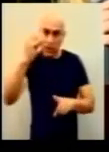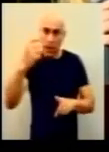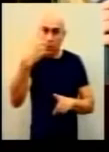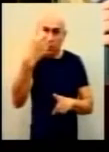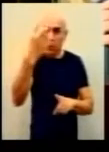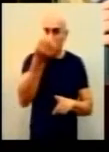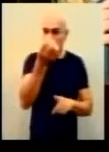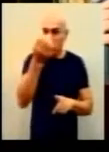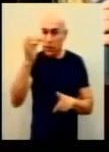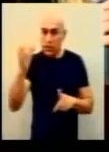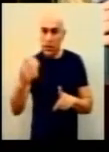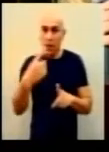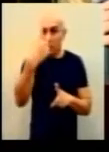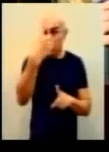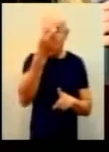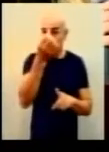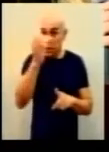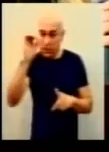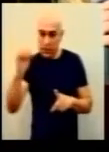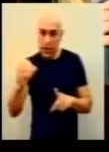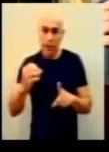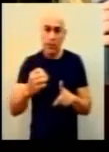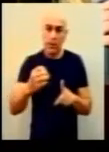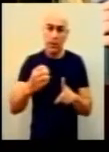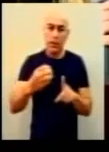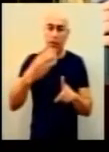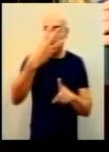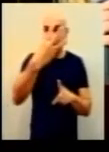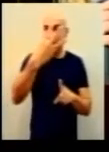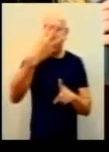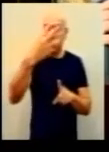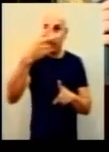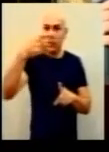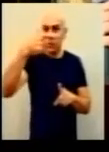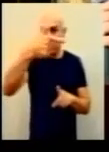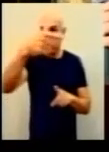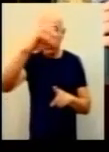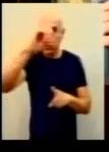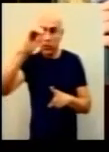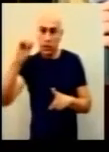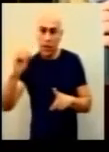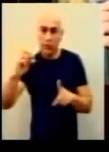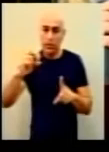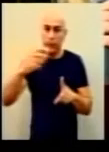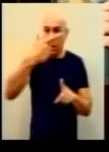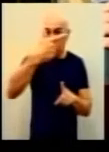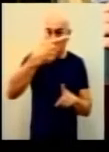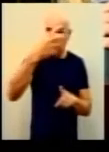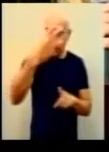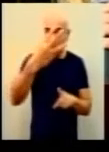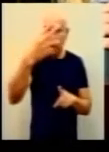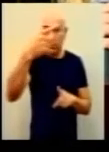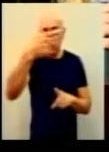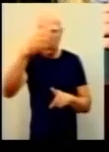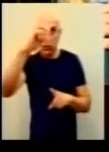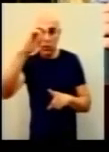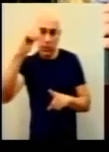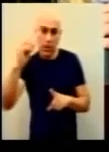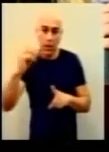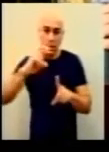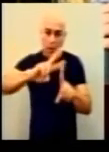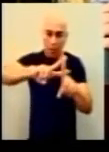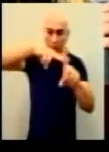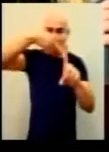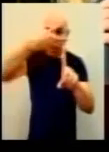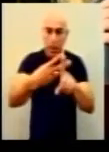de 1.600 para 3.200, 17 dias, desculpa, e de 3.200 para 6.400 foram